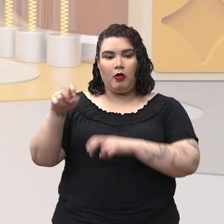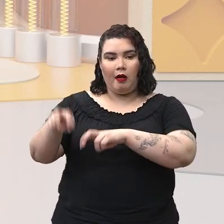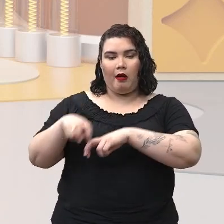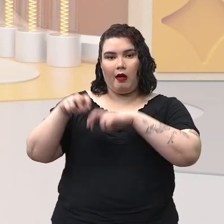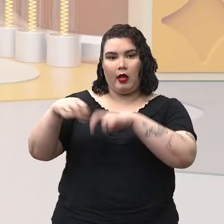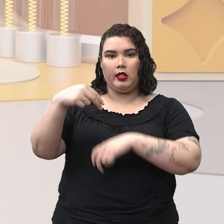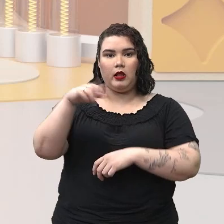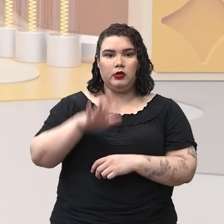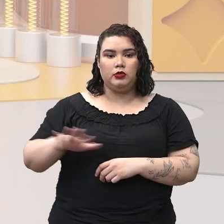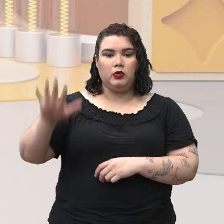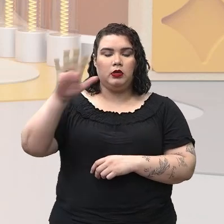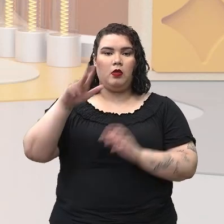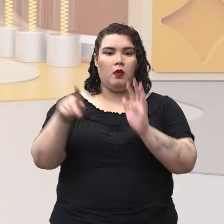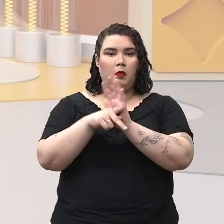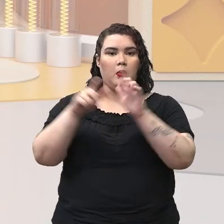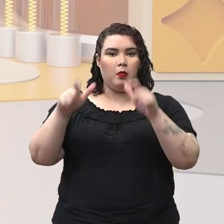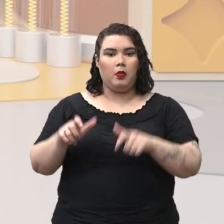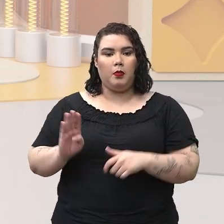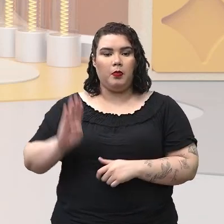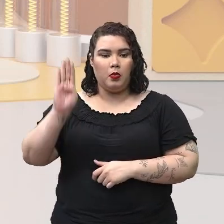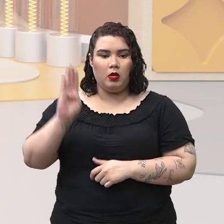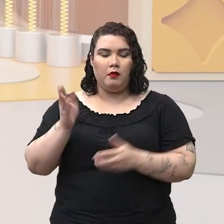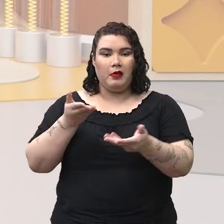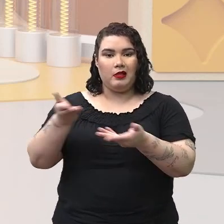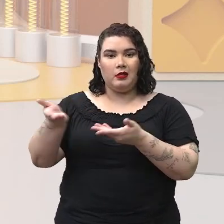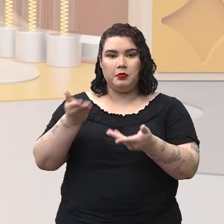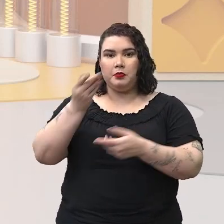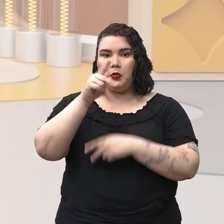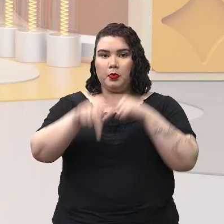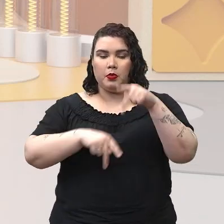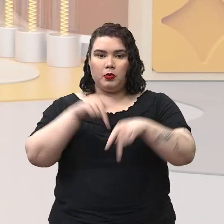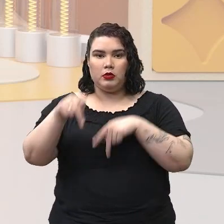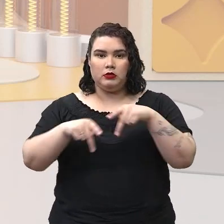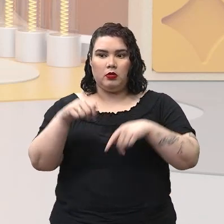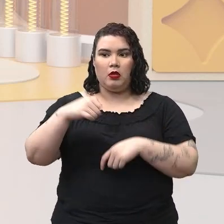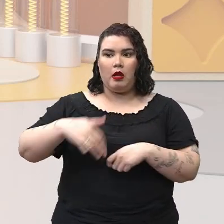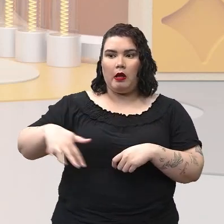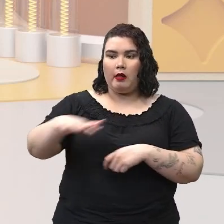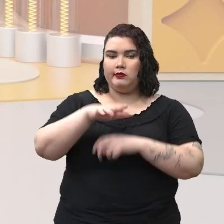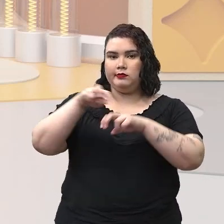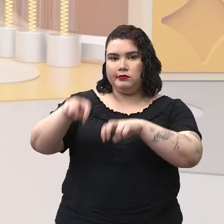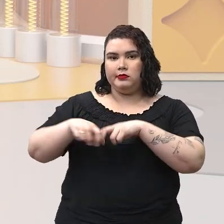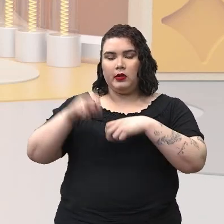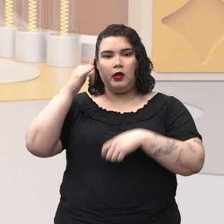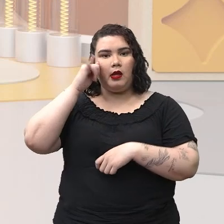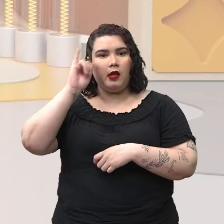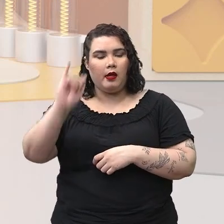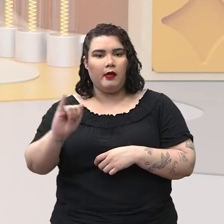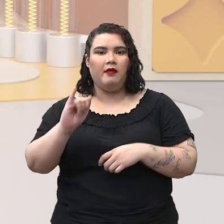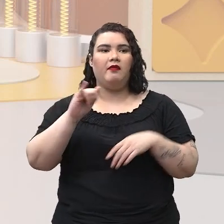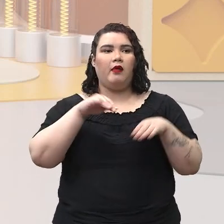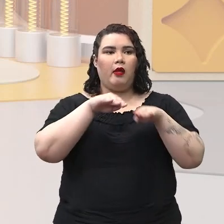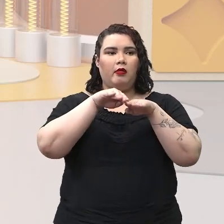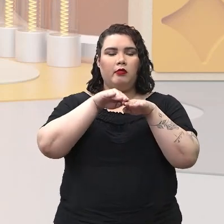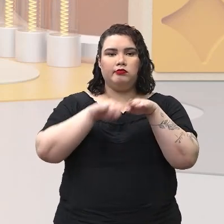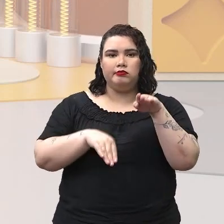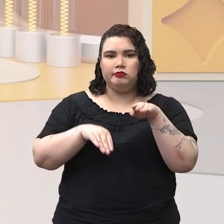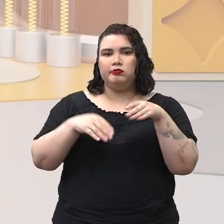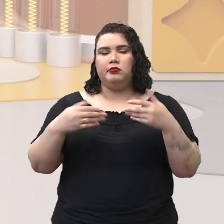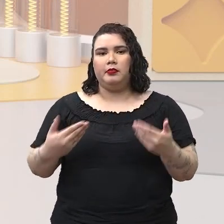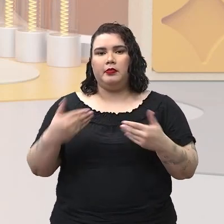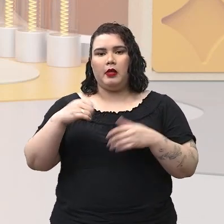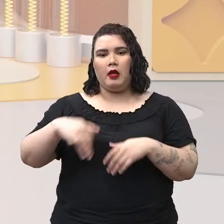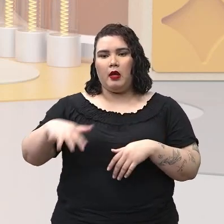essa coisa de atender a população do campo, de evitar a desigualdade, né, ali na produção agropecuária, né? Às vezes a gente